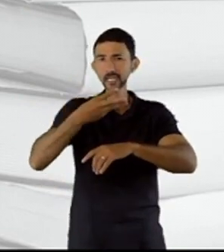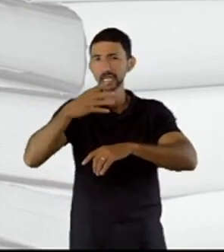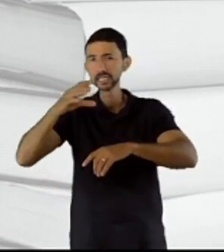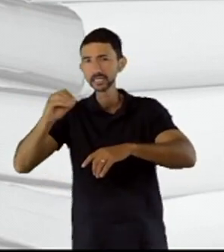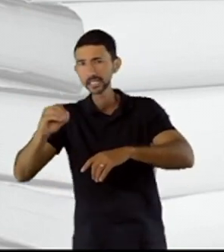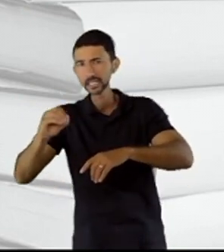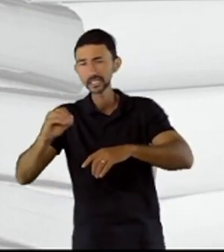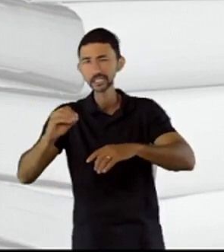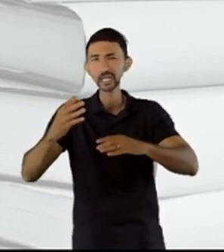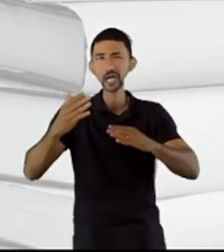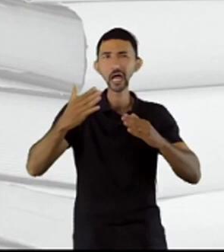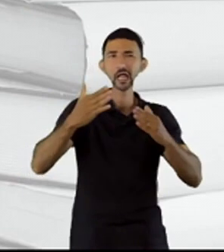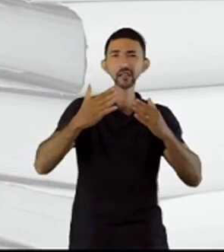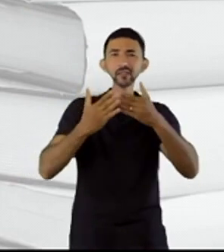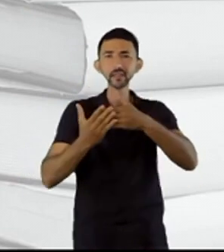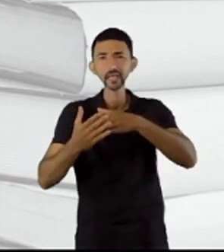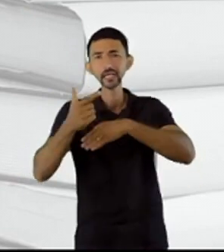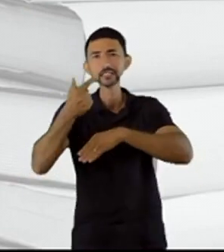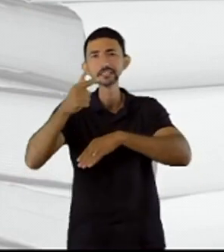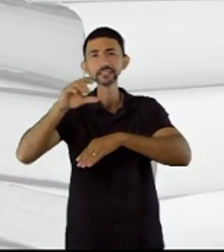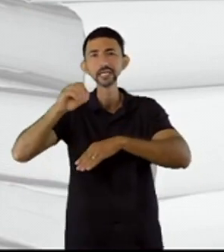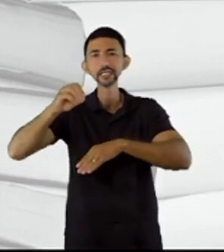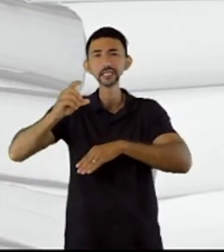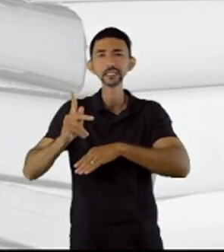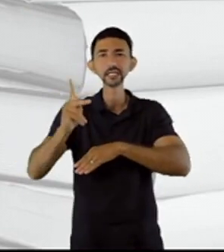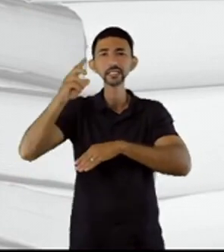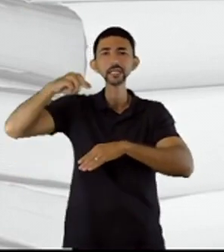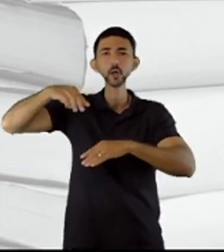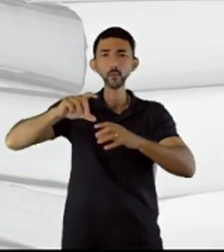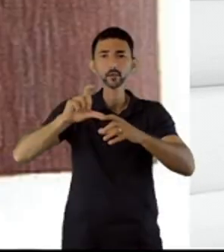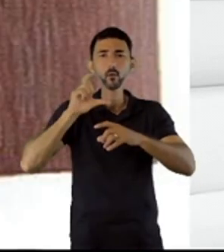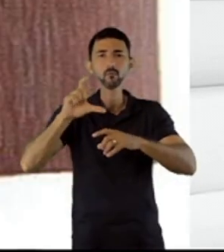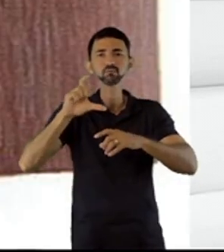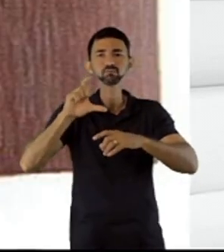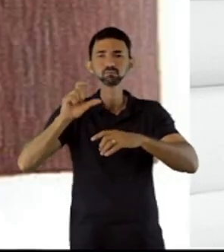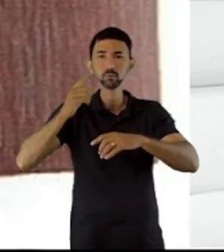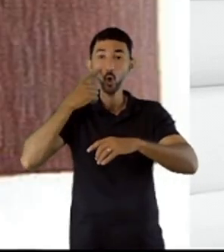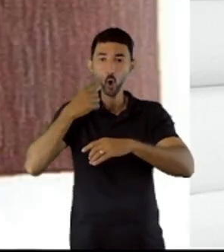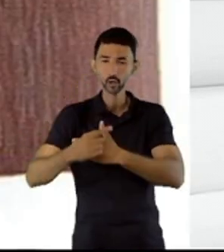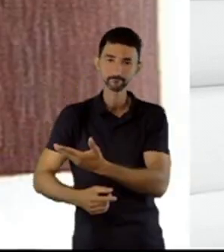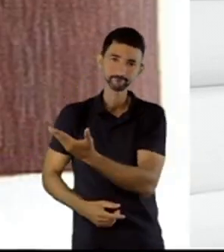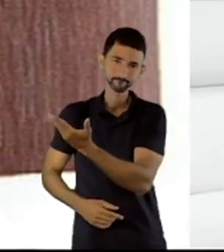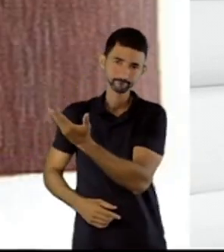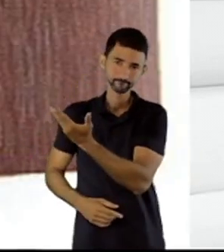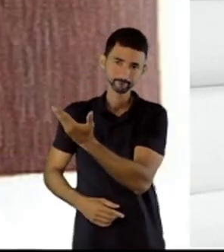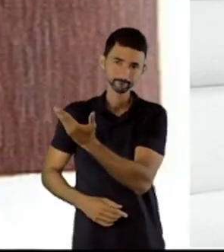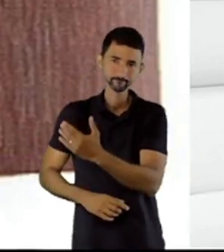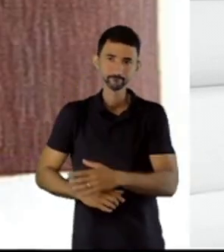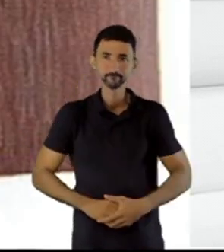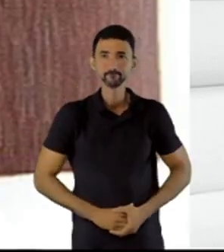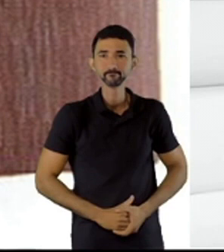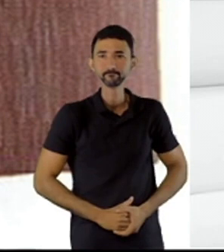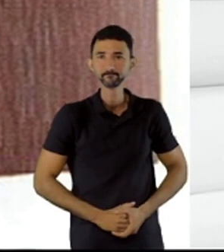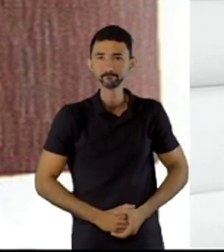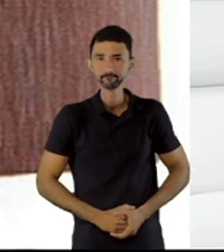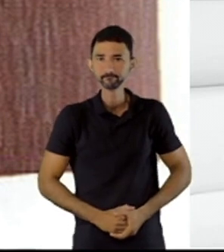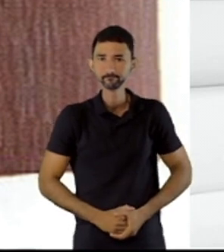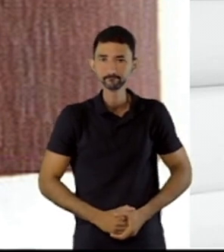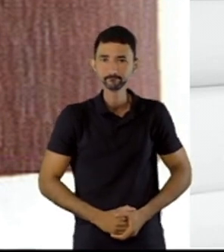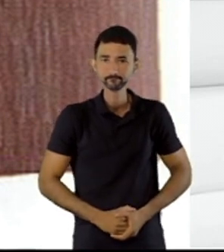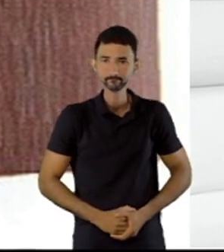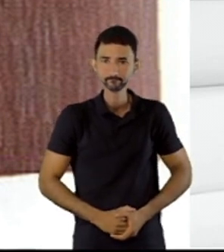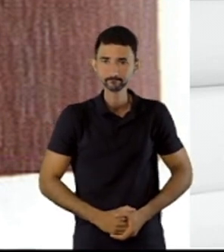30 a 70 quilômetros, né? Sendo a parte do planeta onde nós estamos. Como você pode ver aí